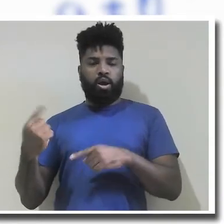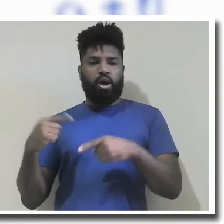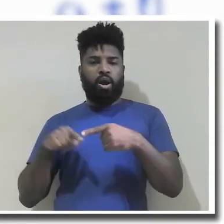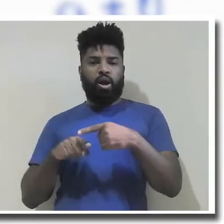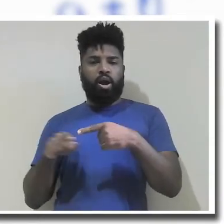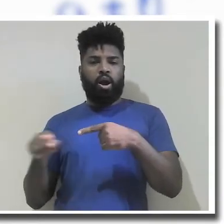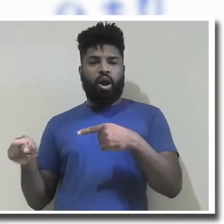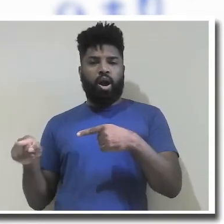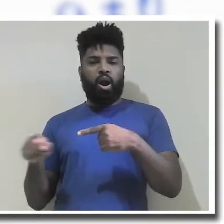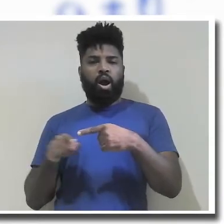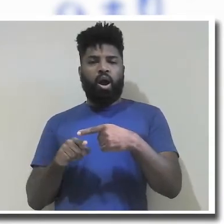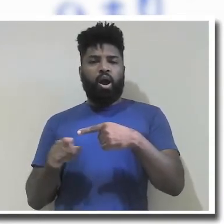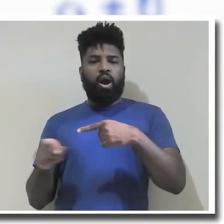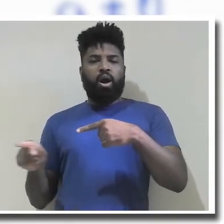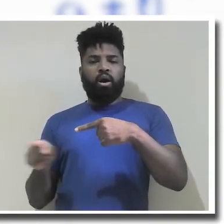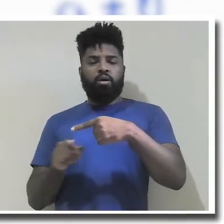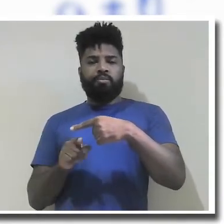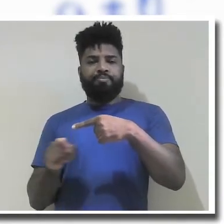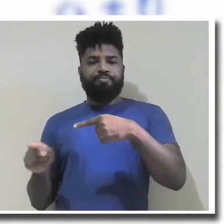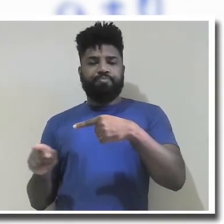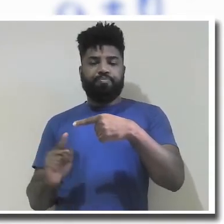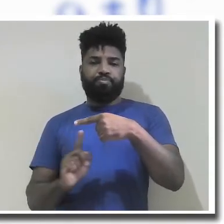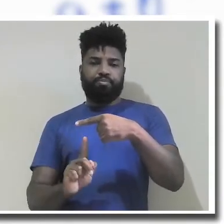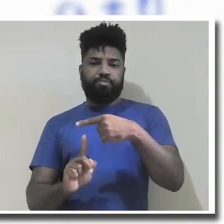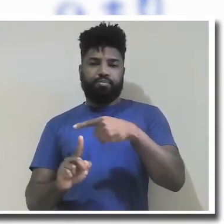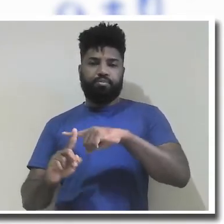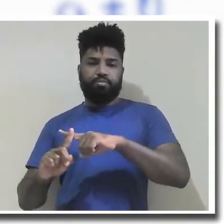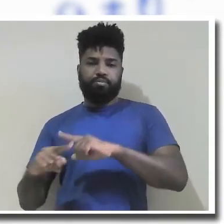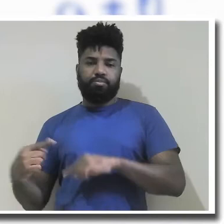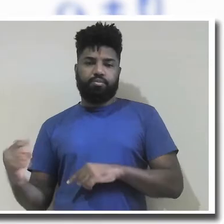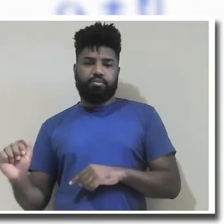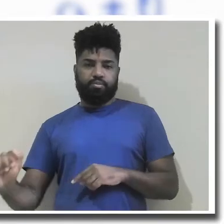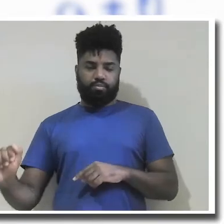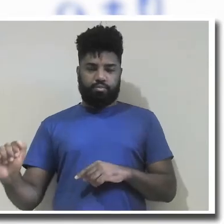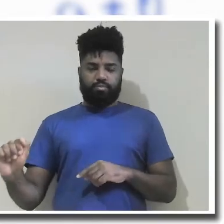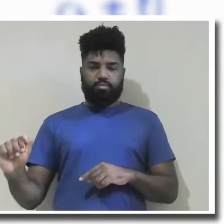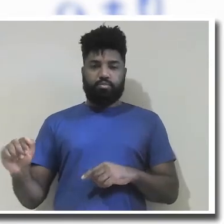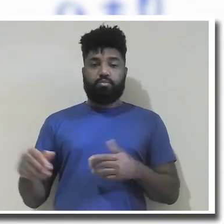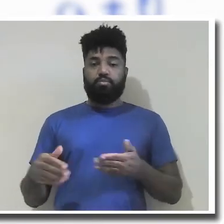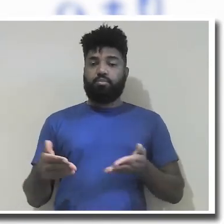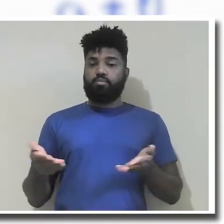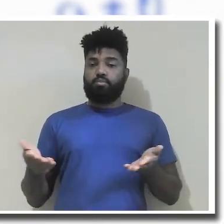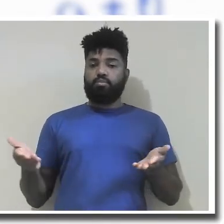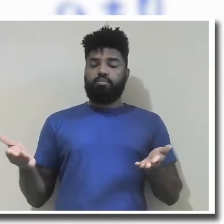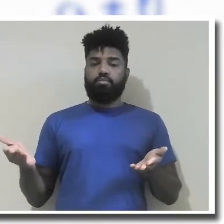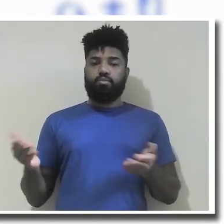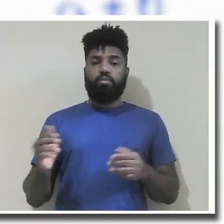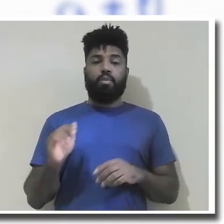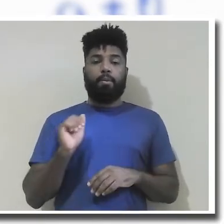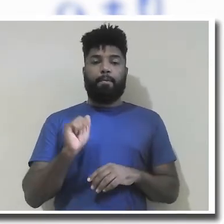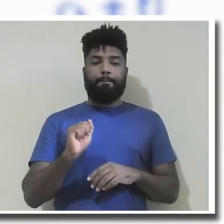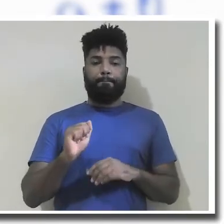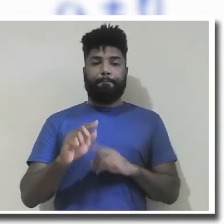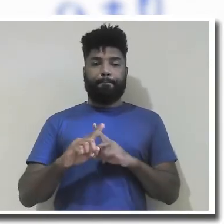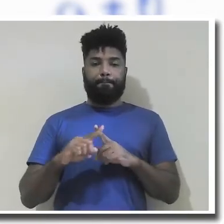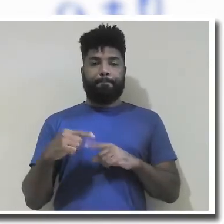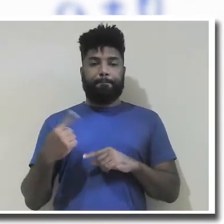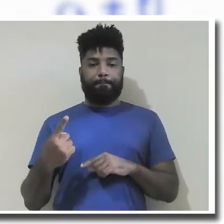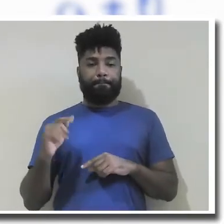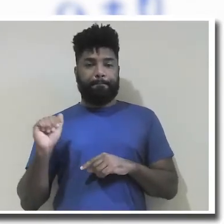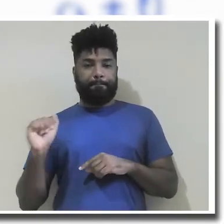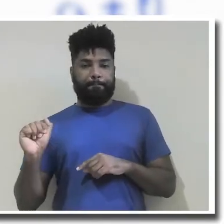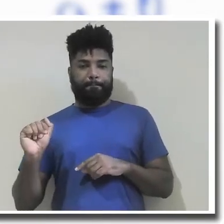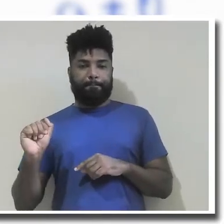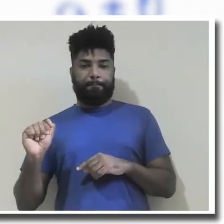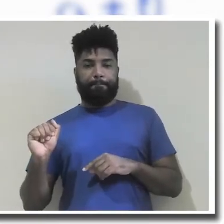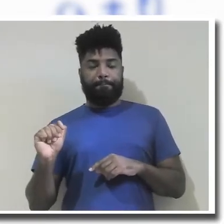Denominador vezes denominador. 1 vezes A. Isto é, A vezes 1 é A.